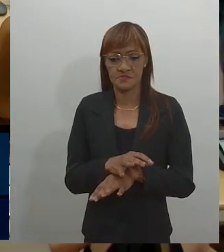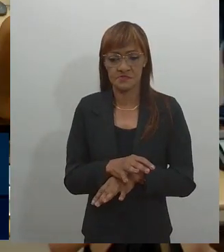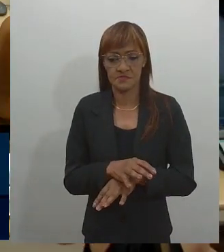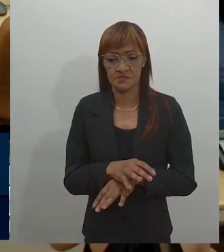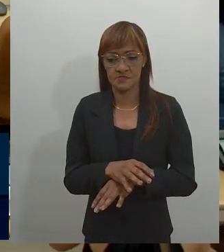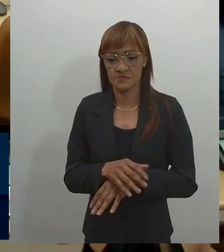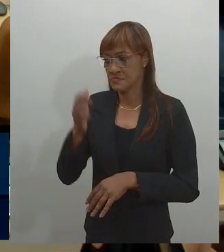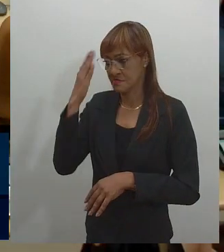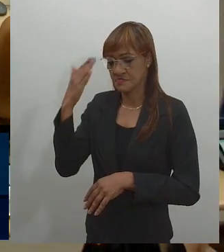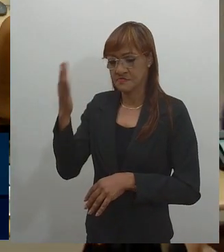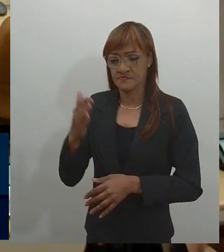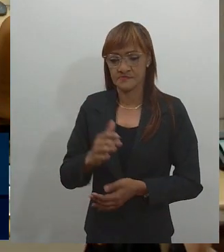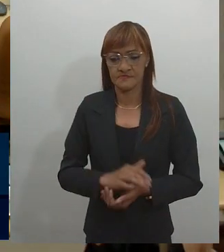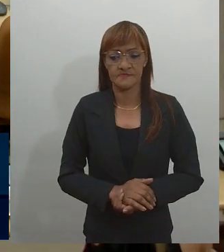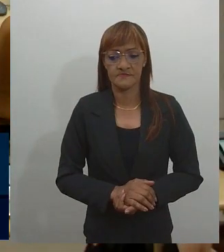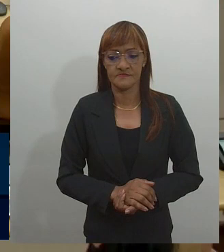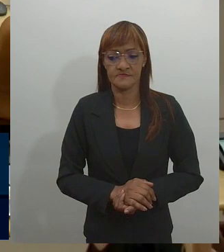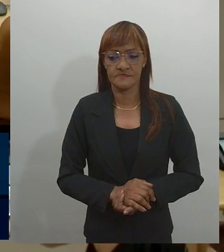Marcos Oliveira.